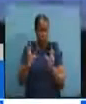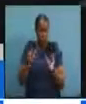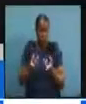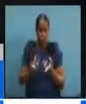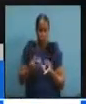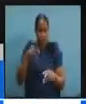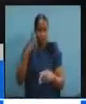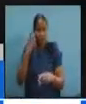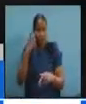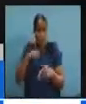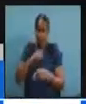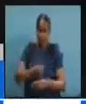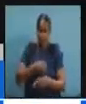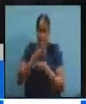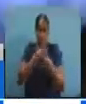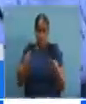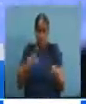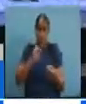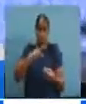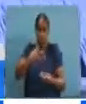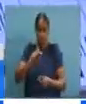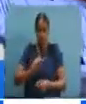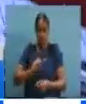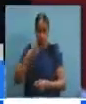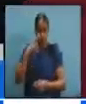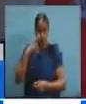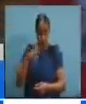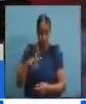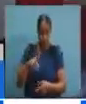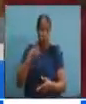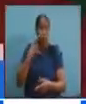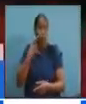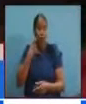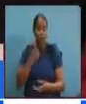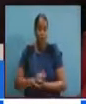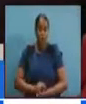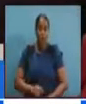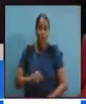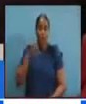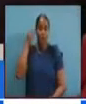Os resultados provisórios poderão ser conhecidos ainda na quarta-feira.